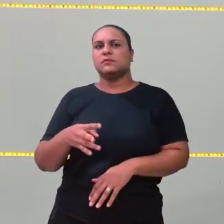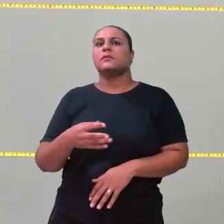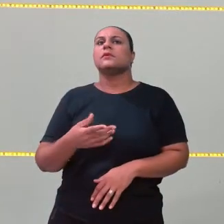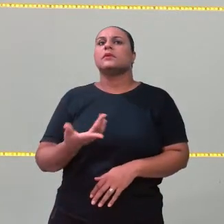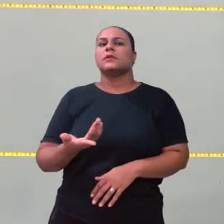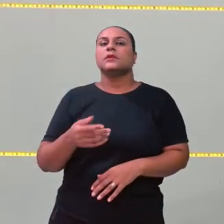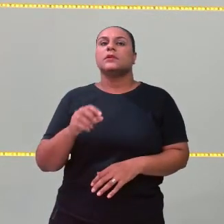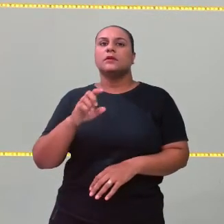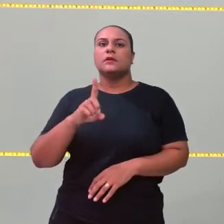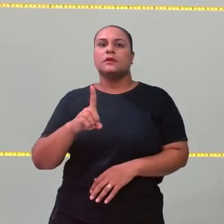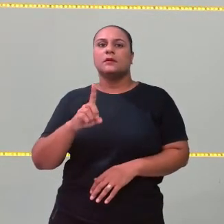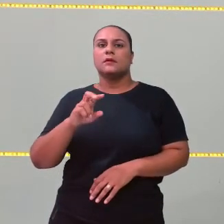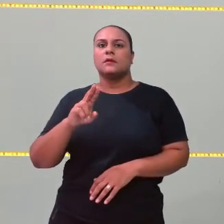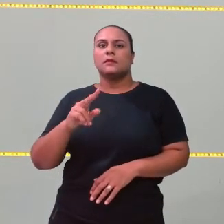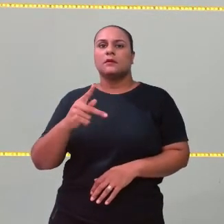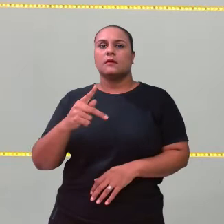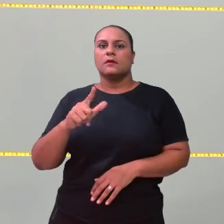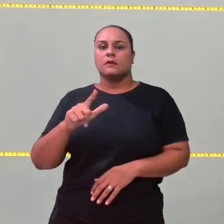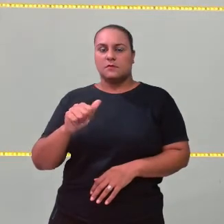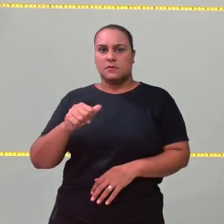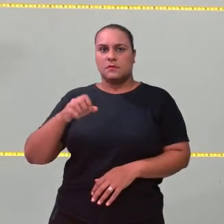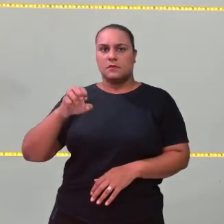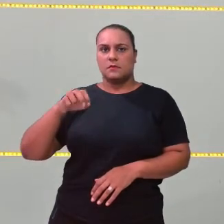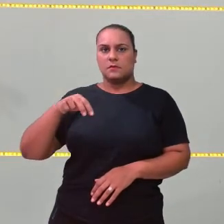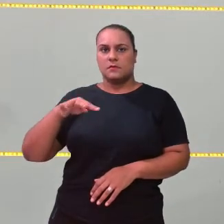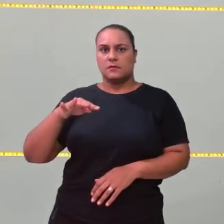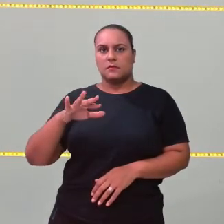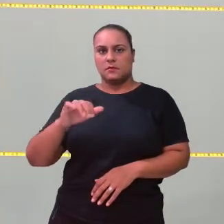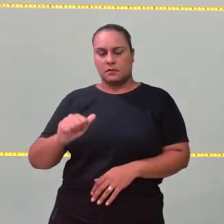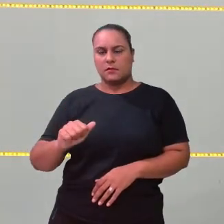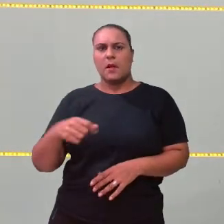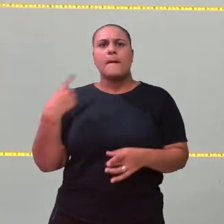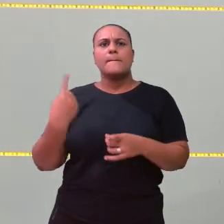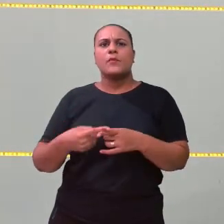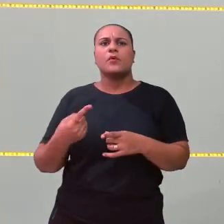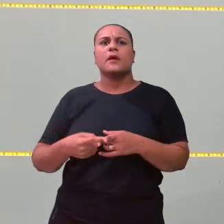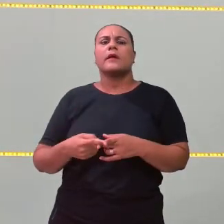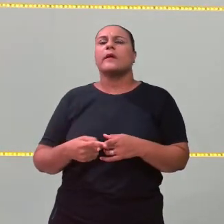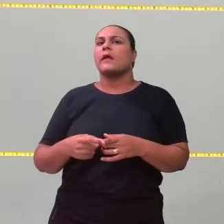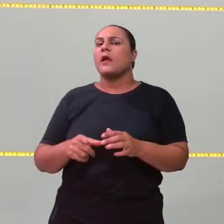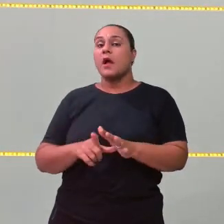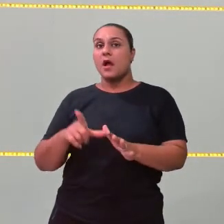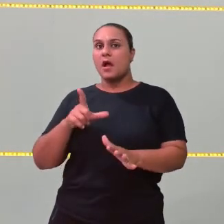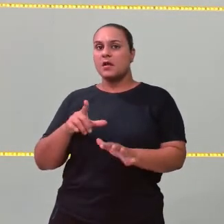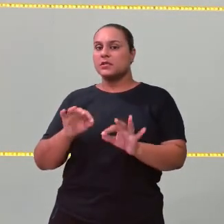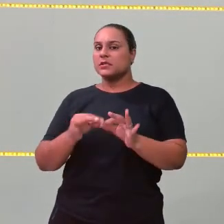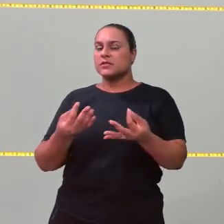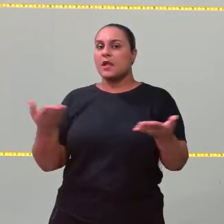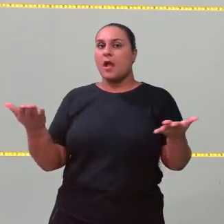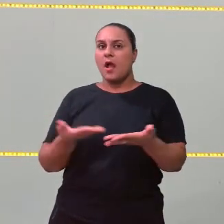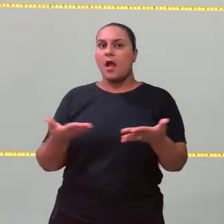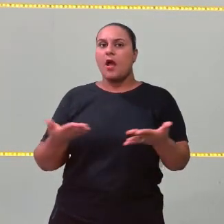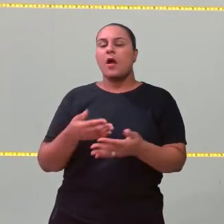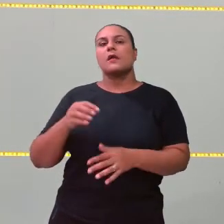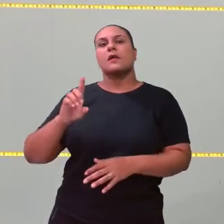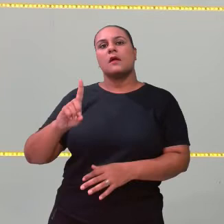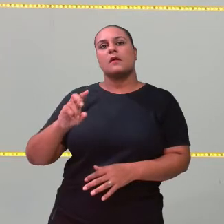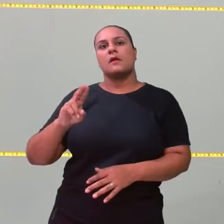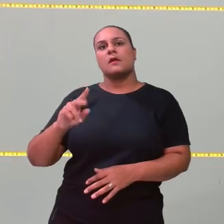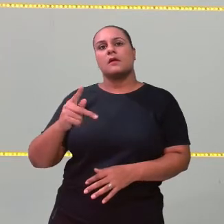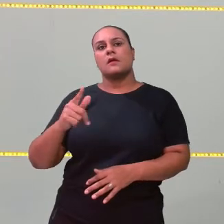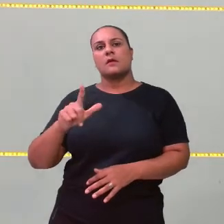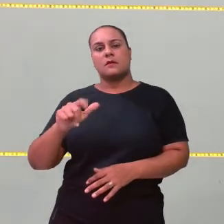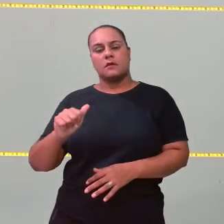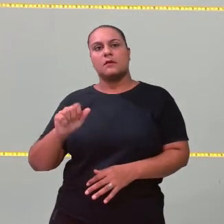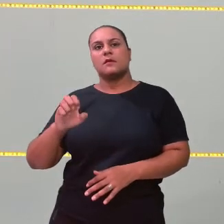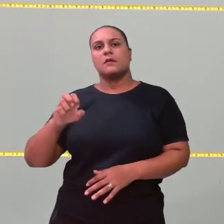dupla entrada? Essa tabela ela deixou de ser simples, ela agora é uma tabela de dupla entrada. Por quê? A